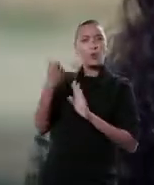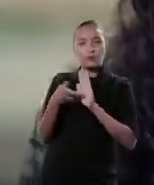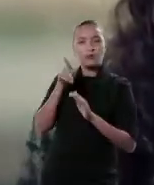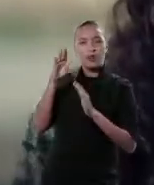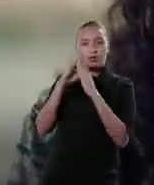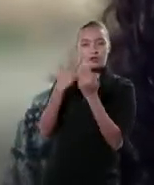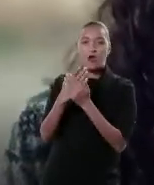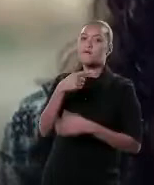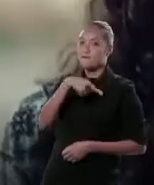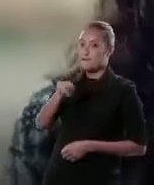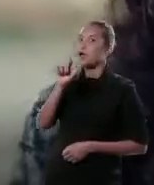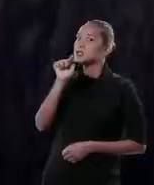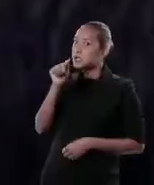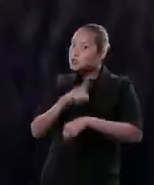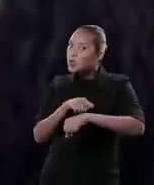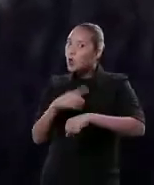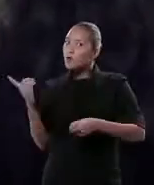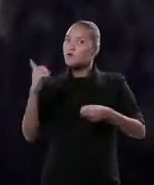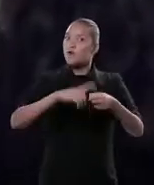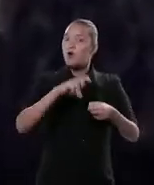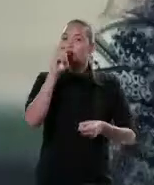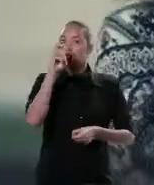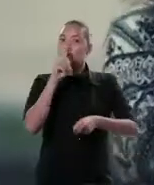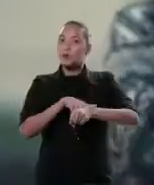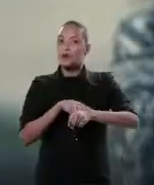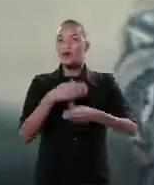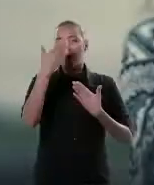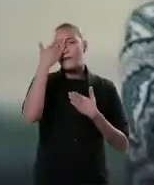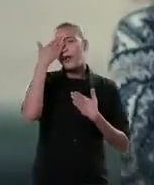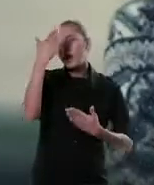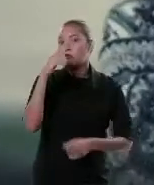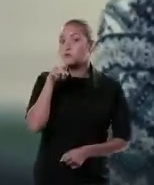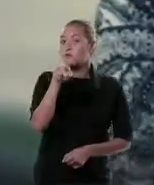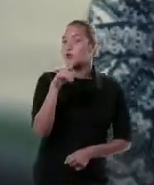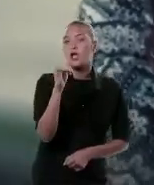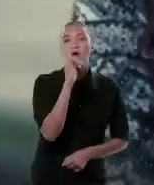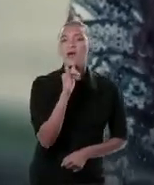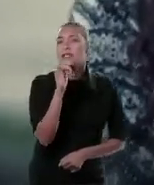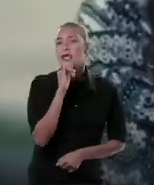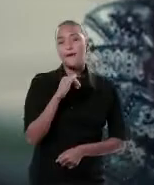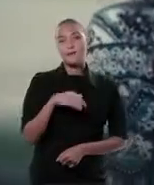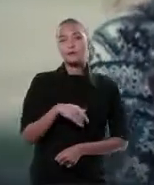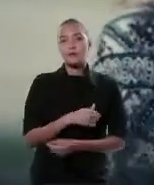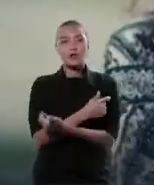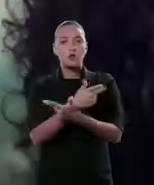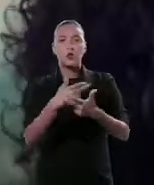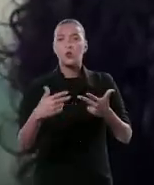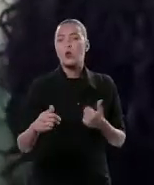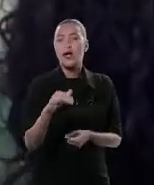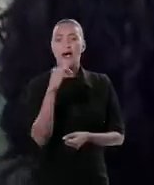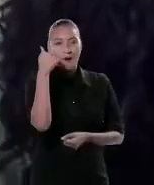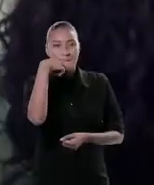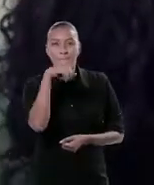escola integral. Chega lá às 7 horas, só sai às 5 horas. Obrigado mesmo. Por você ser essa mãe valorosa e guerreira, isso é que eu